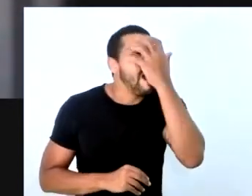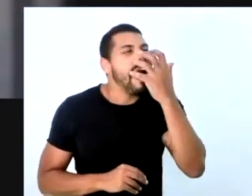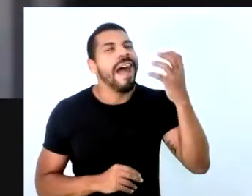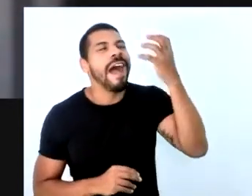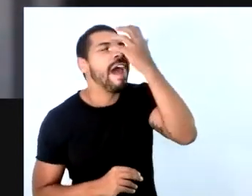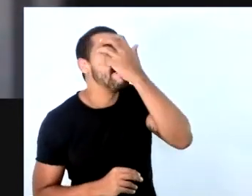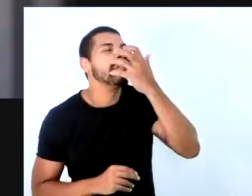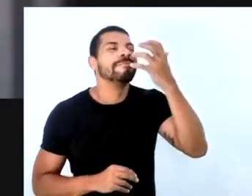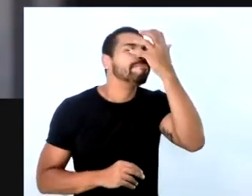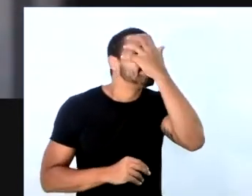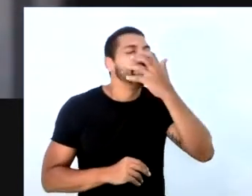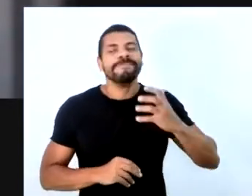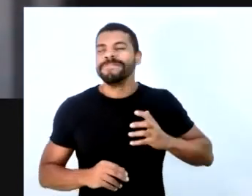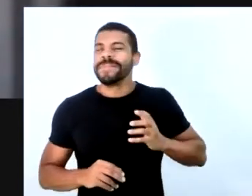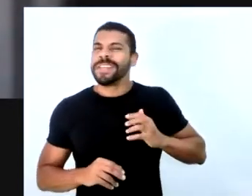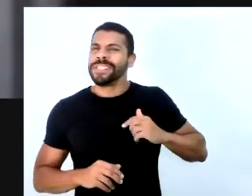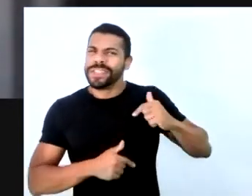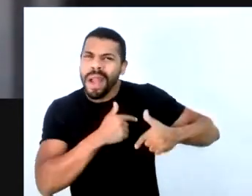de